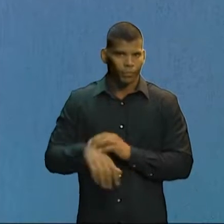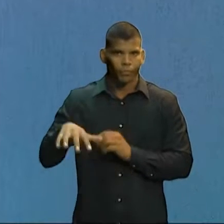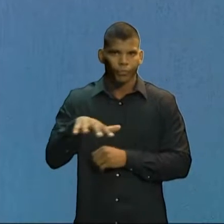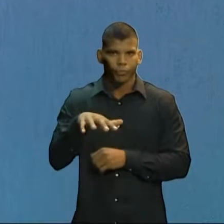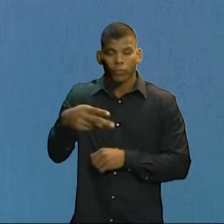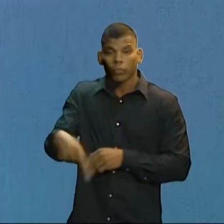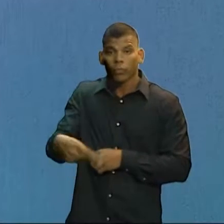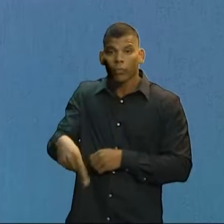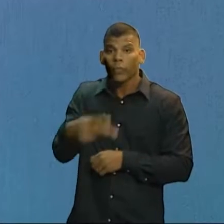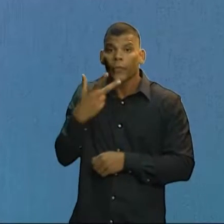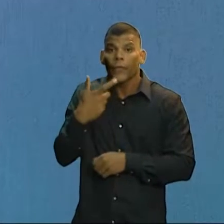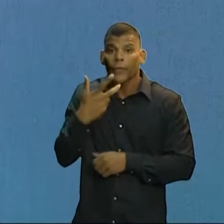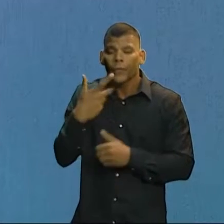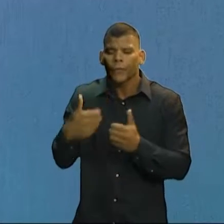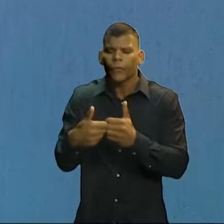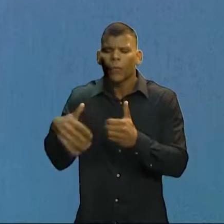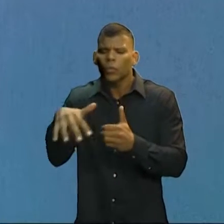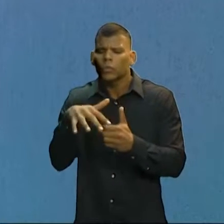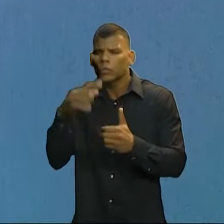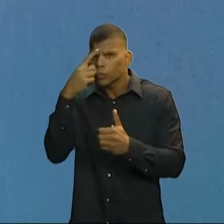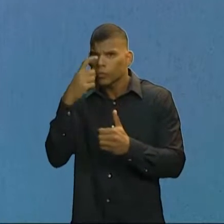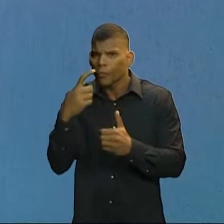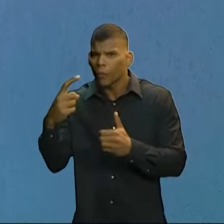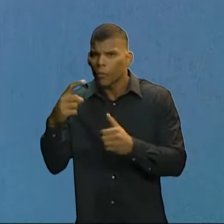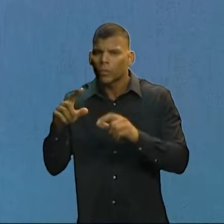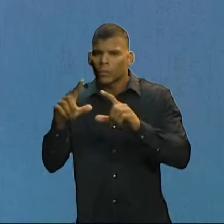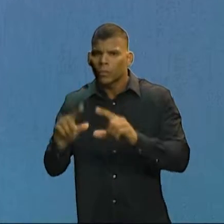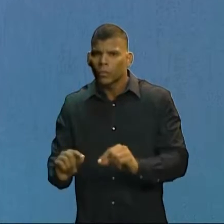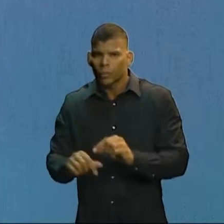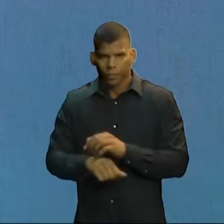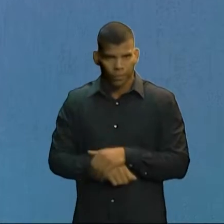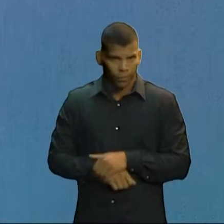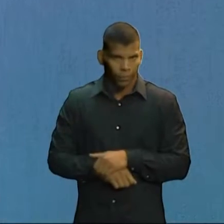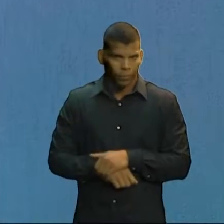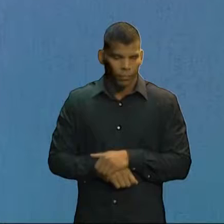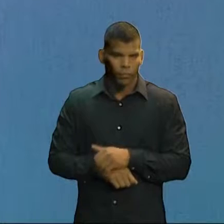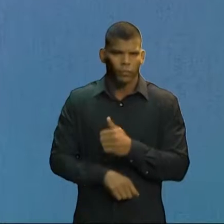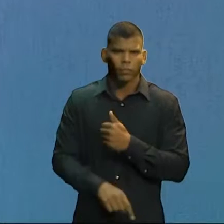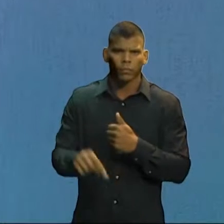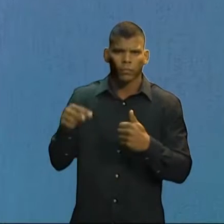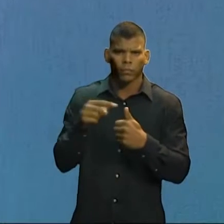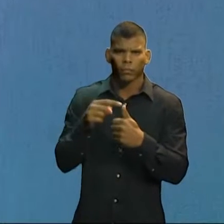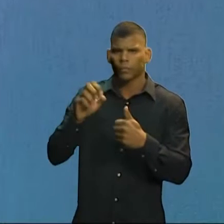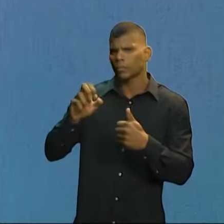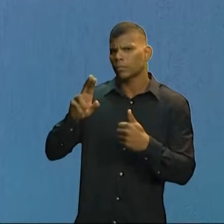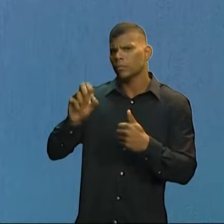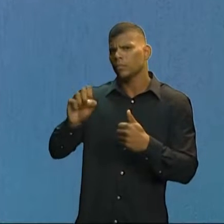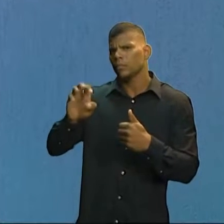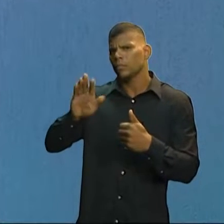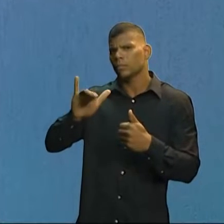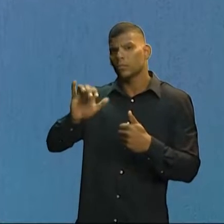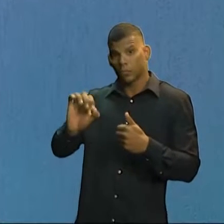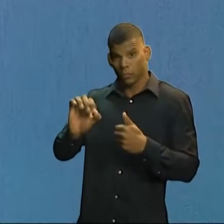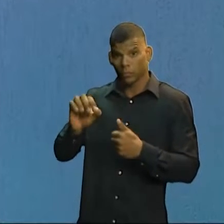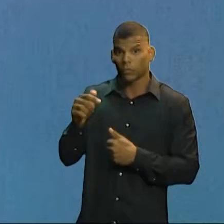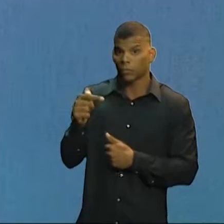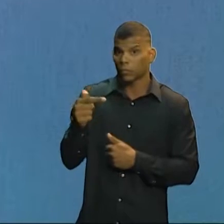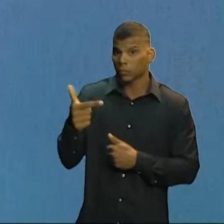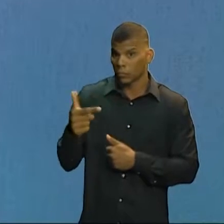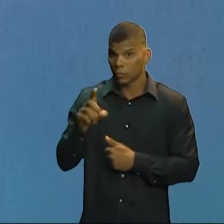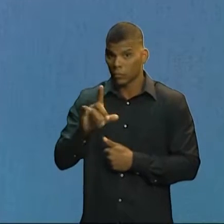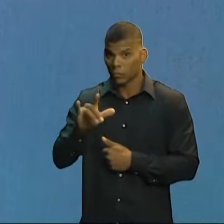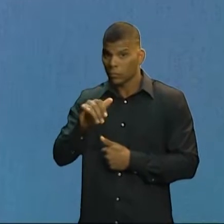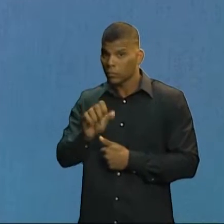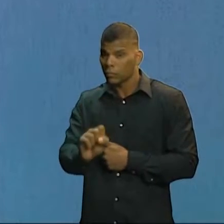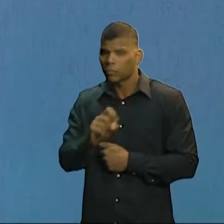também registra queda nos índices. Entre os municípios de destaque está Eusébio, com 72 dias